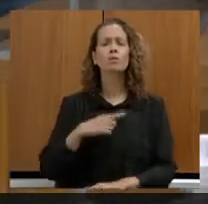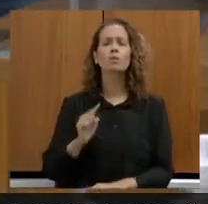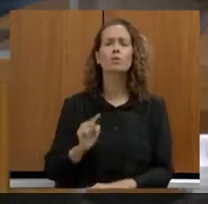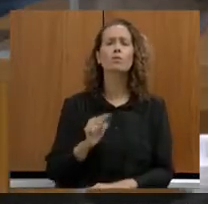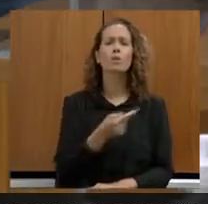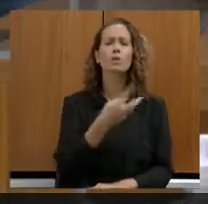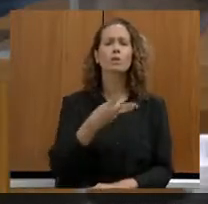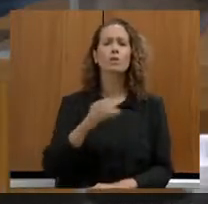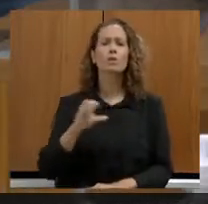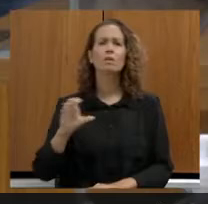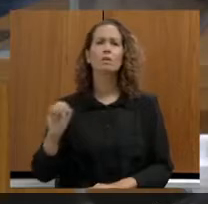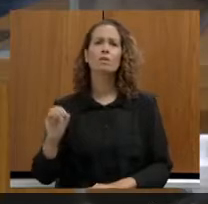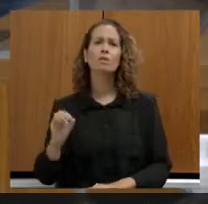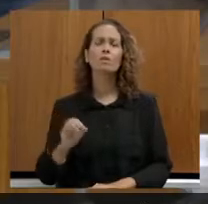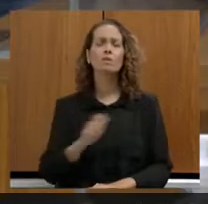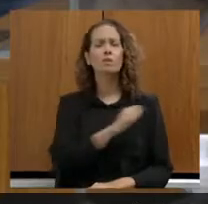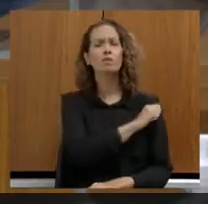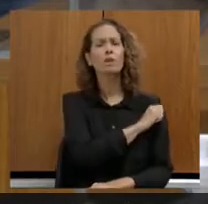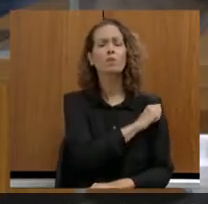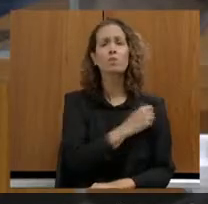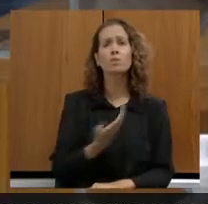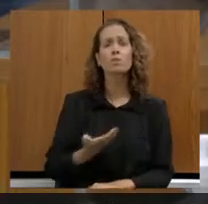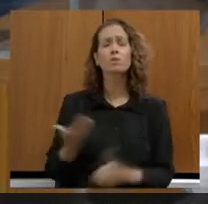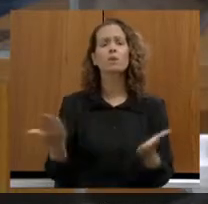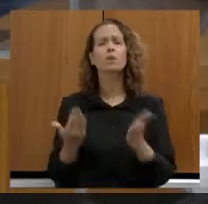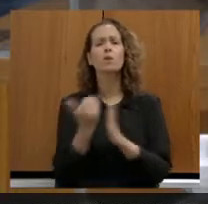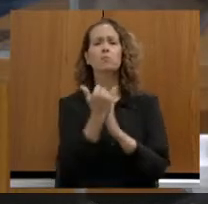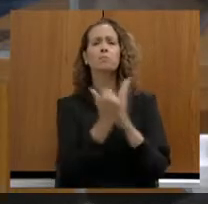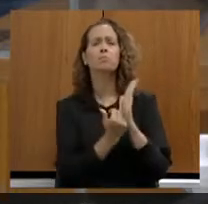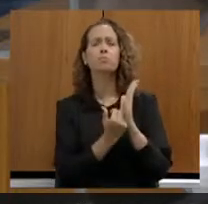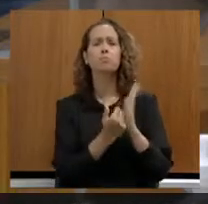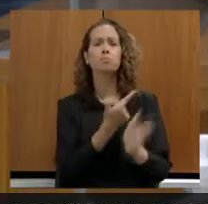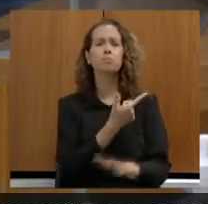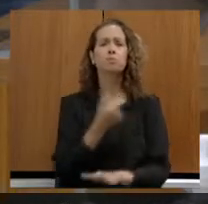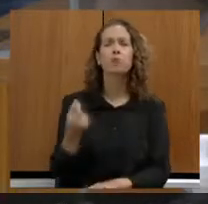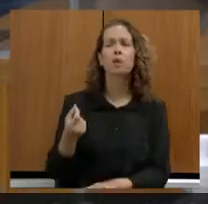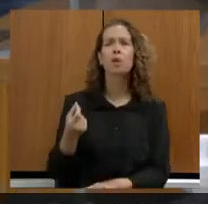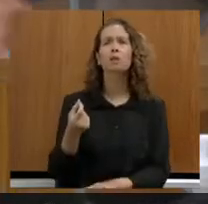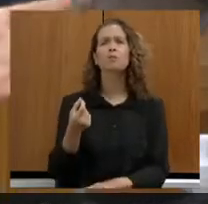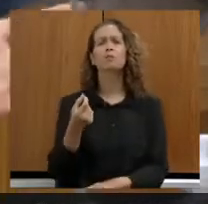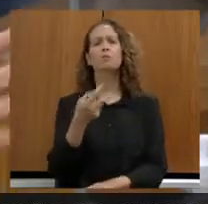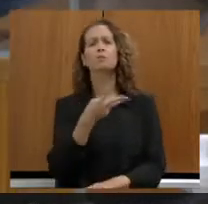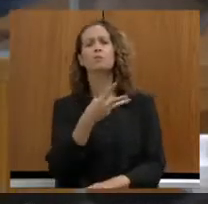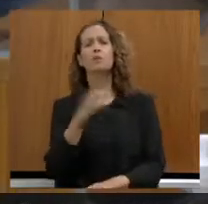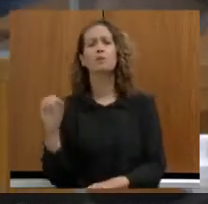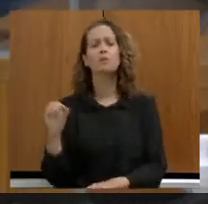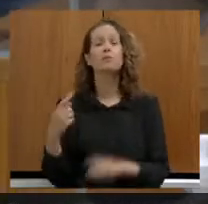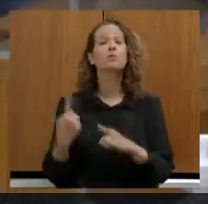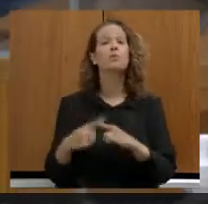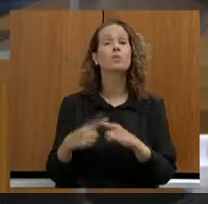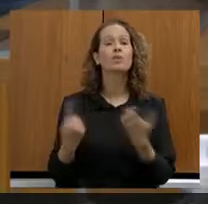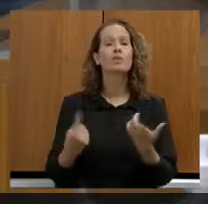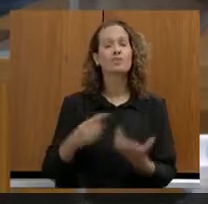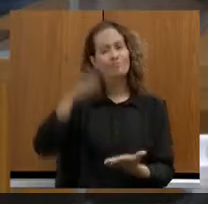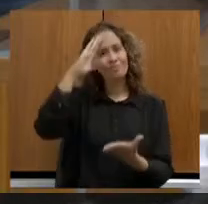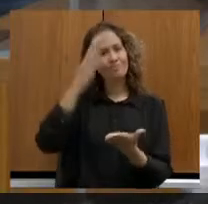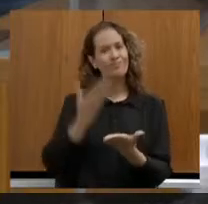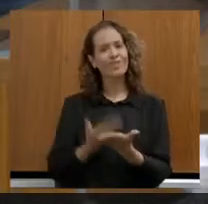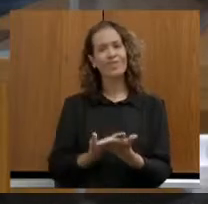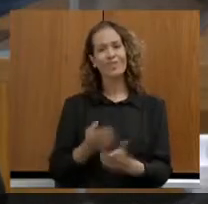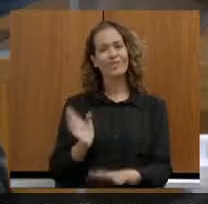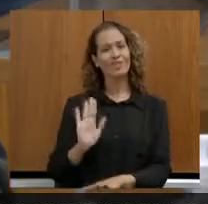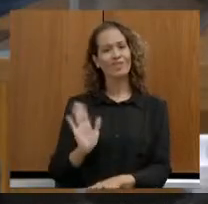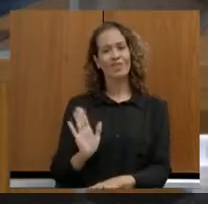1.300 alunos com 250 com 300 Porque deixaram de acreditar na educação pública